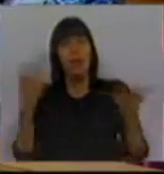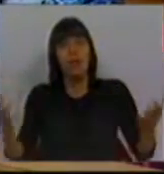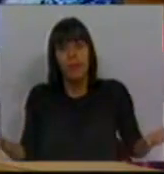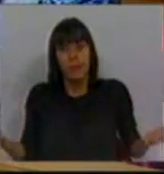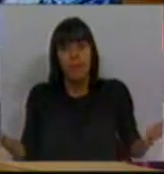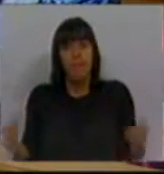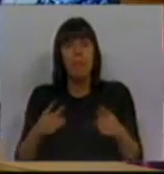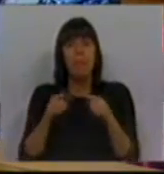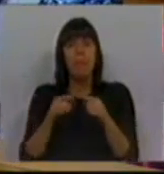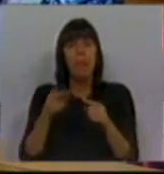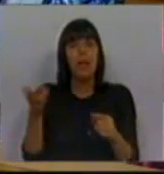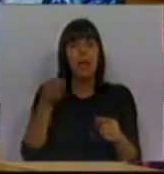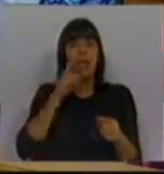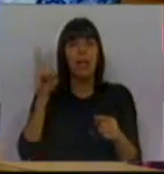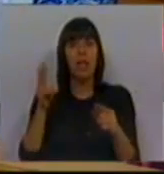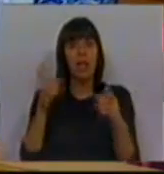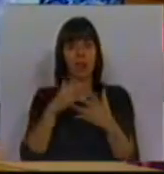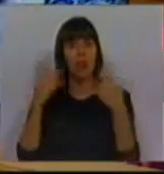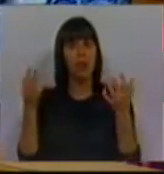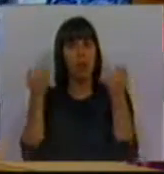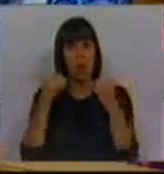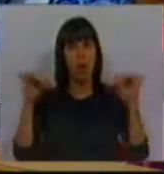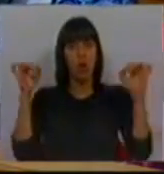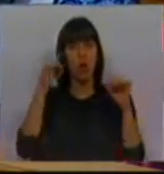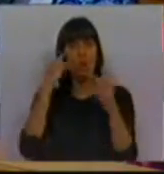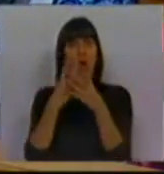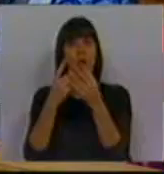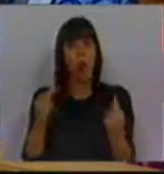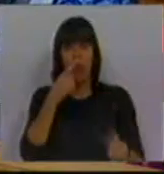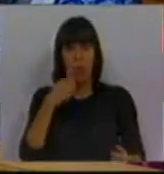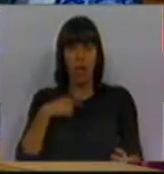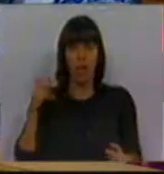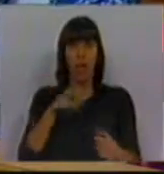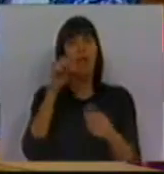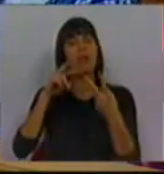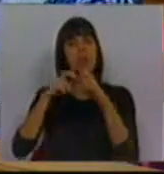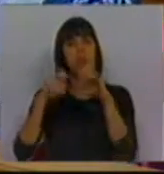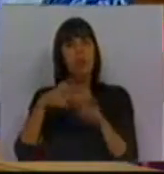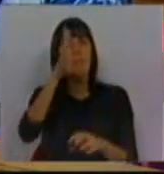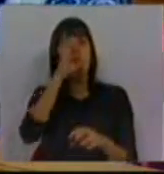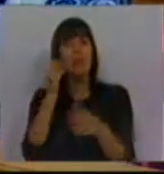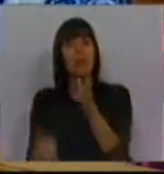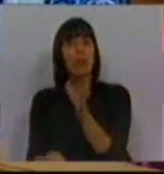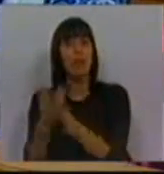Aliás, os diretores têm tido uma grande autonomia a resolver os erros e os problemas que o Ministério